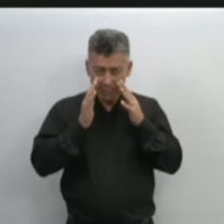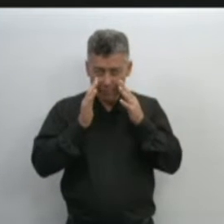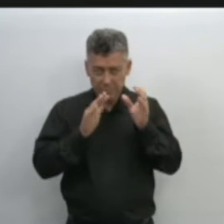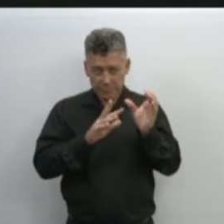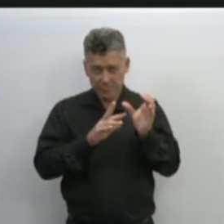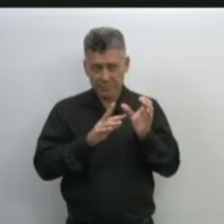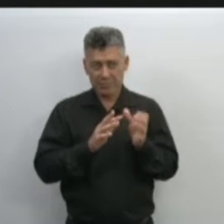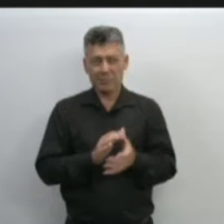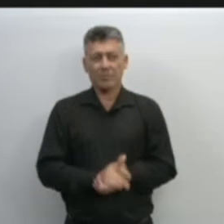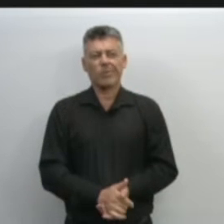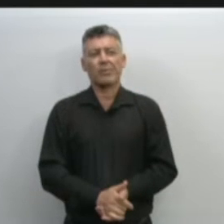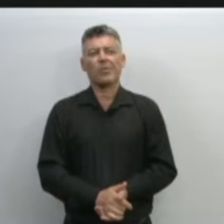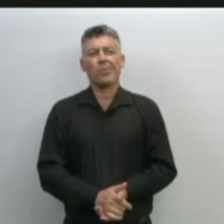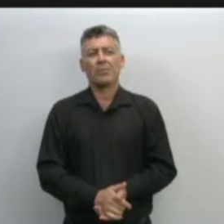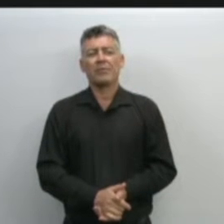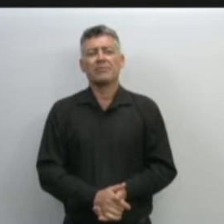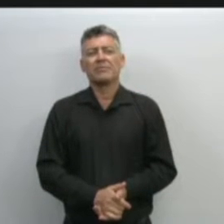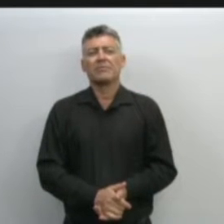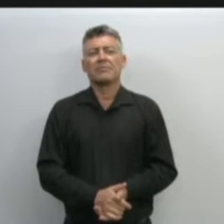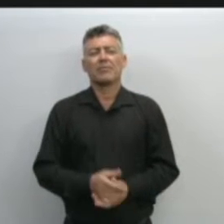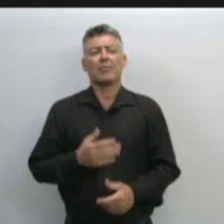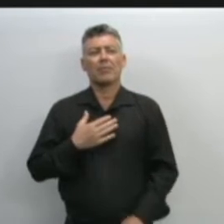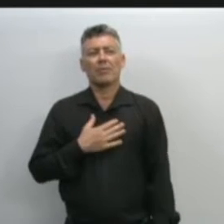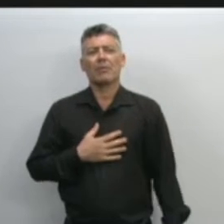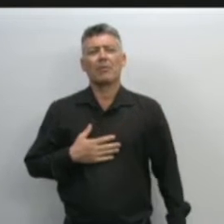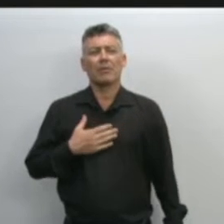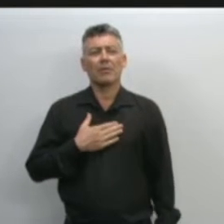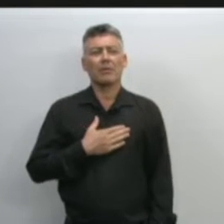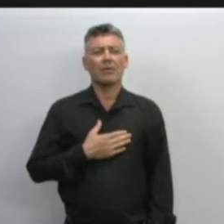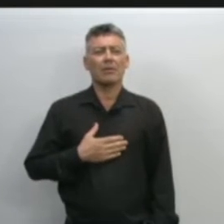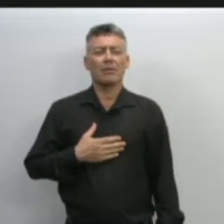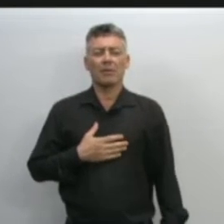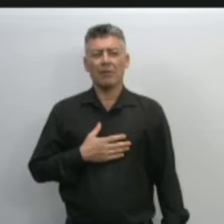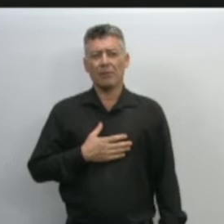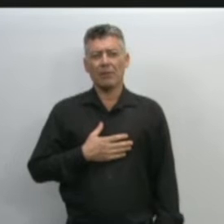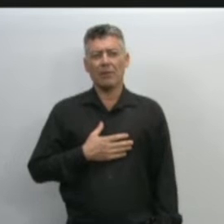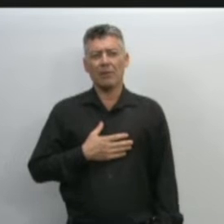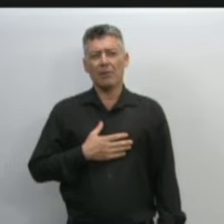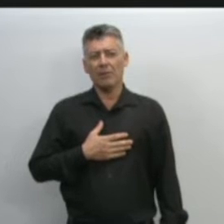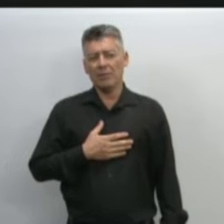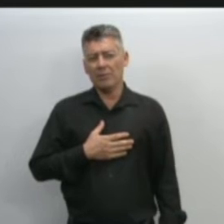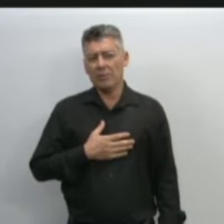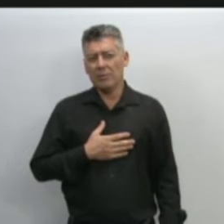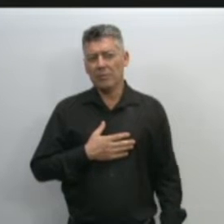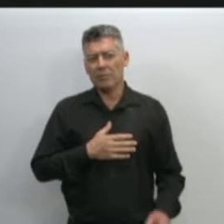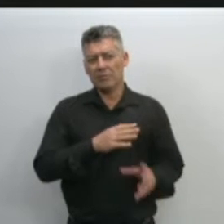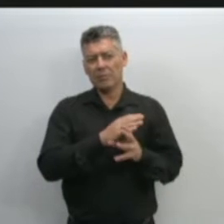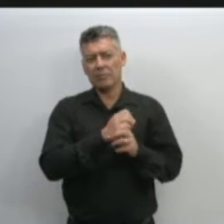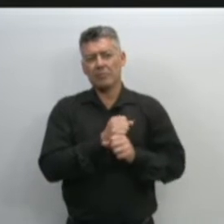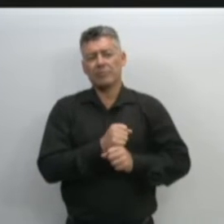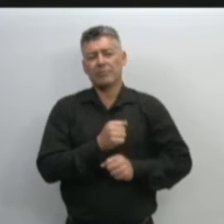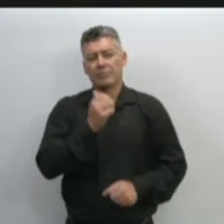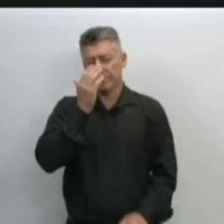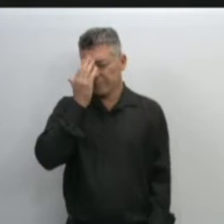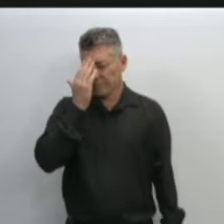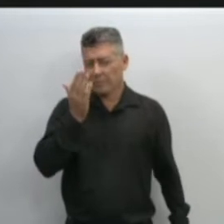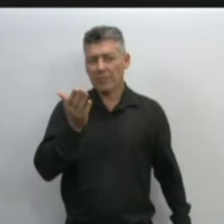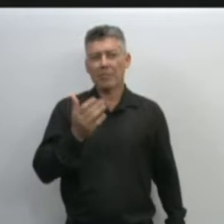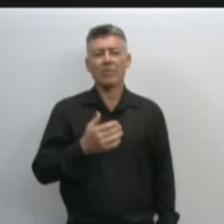Câmara. Eu gostaria, senhor presidente, só para, nesse momento, agradecer.